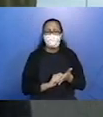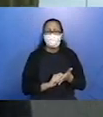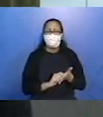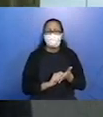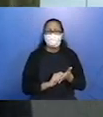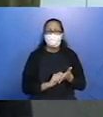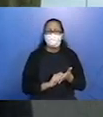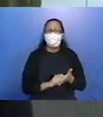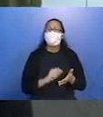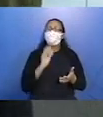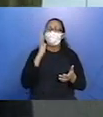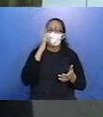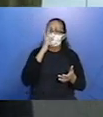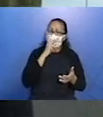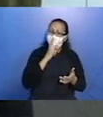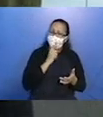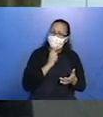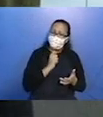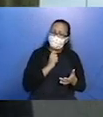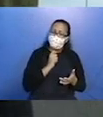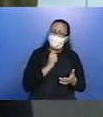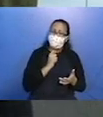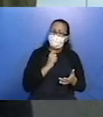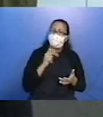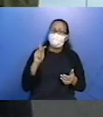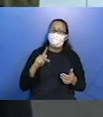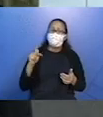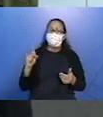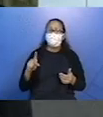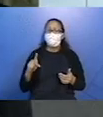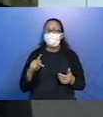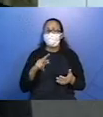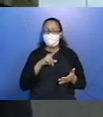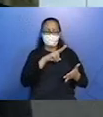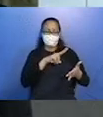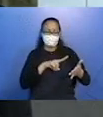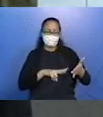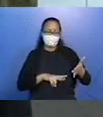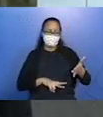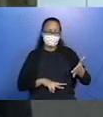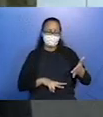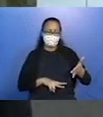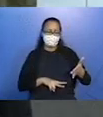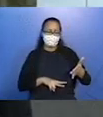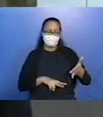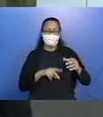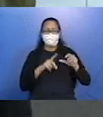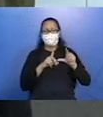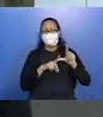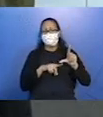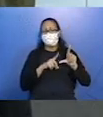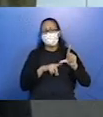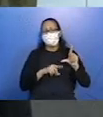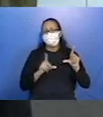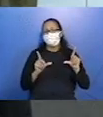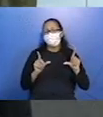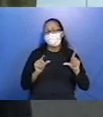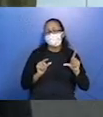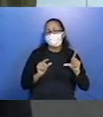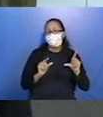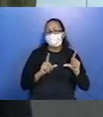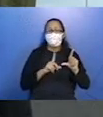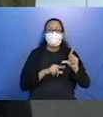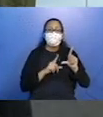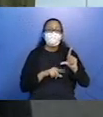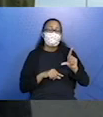para que fique legível para o professor ver. Tem umas letrinhas muito pequenininhas e tem outras muito